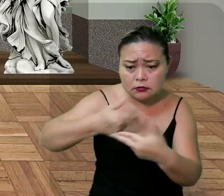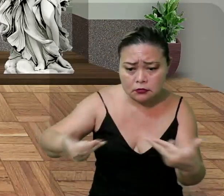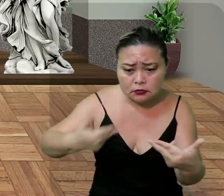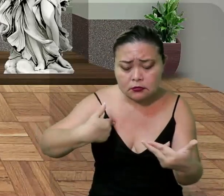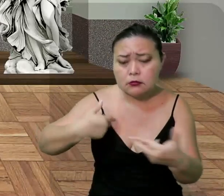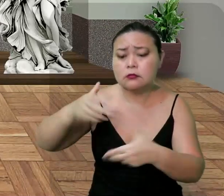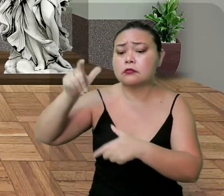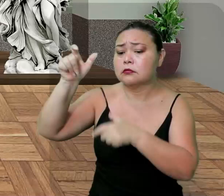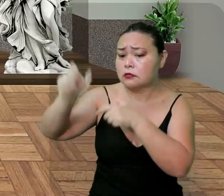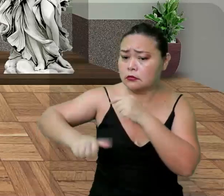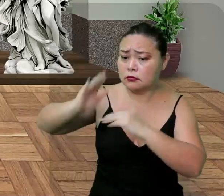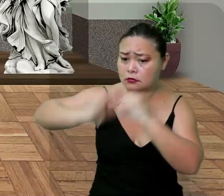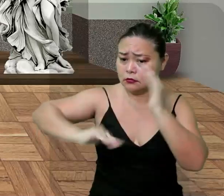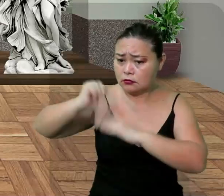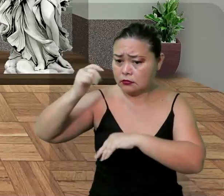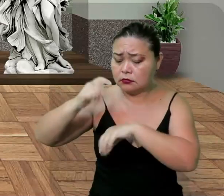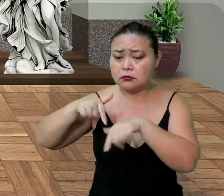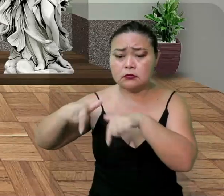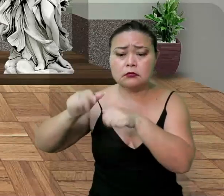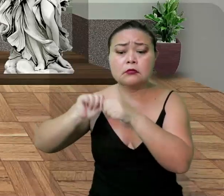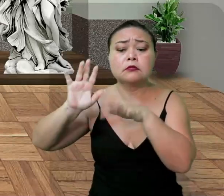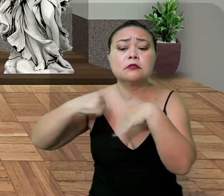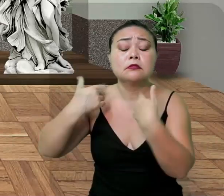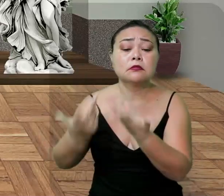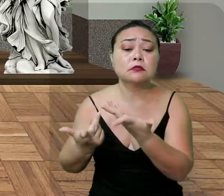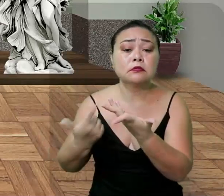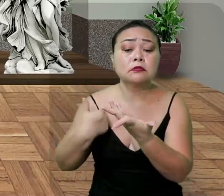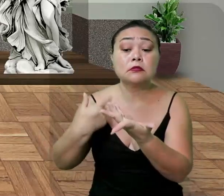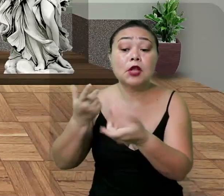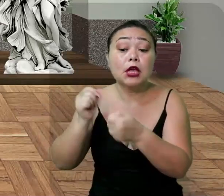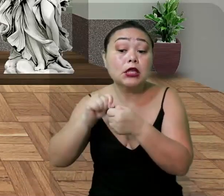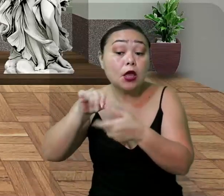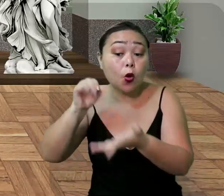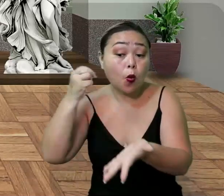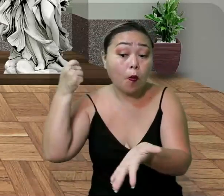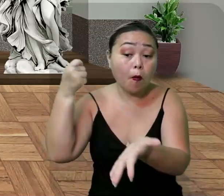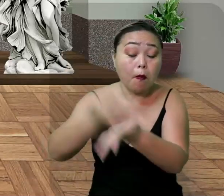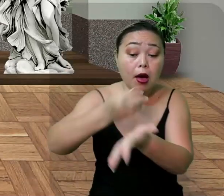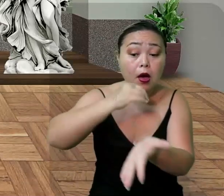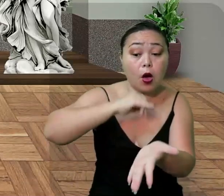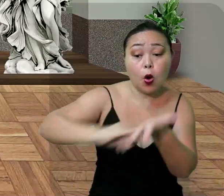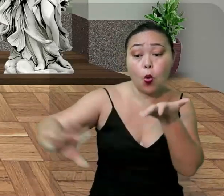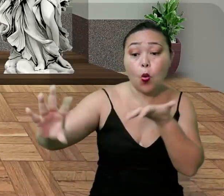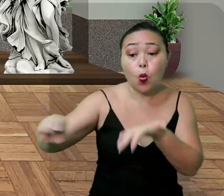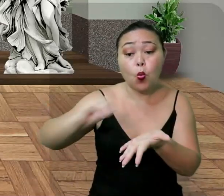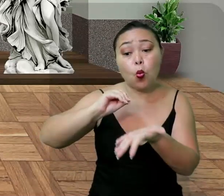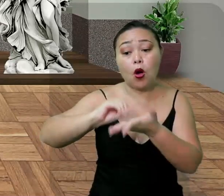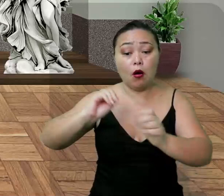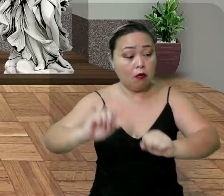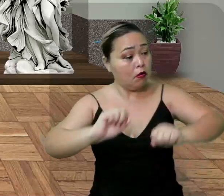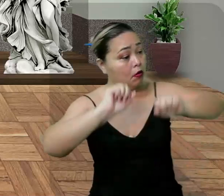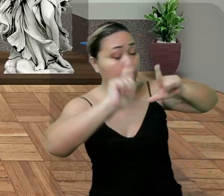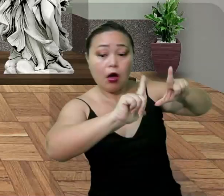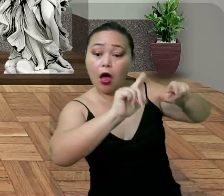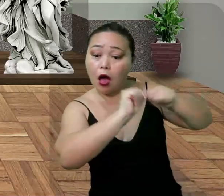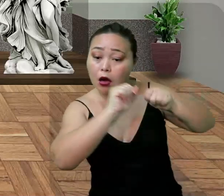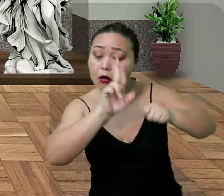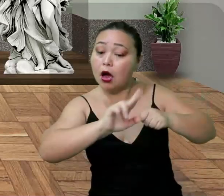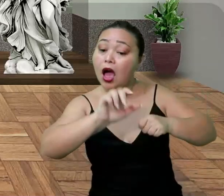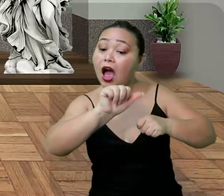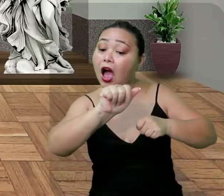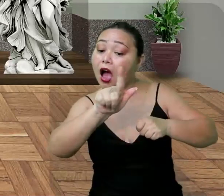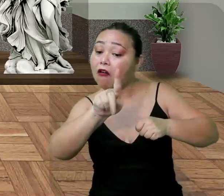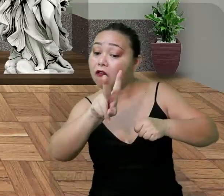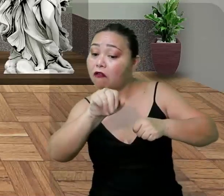no funcionário. Porque se ele não pagar imposto, ele não ganha o certificado para poder funcionar, que é o